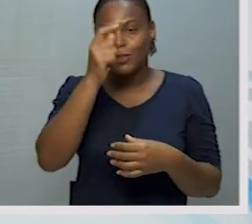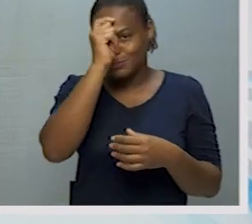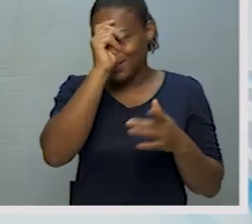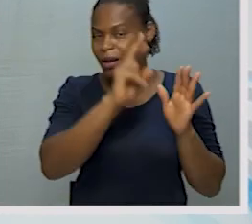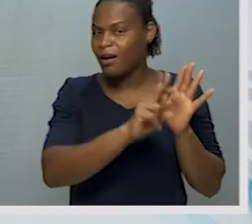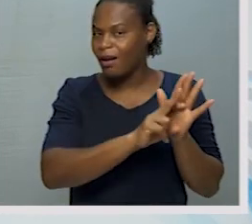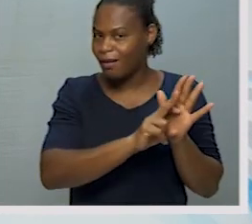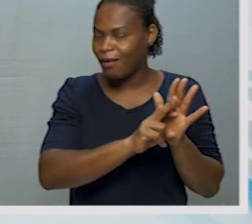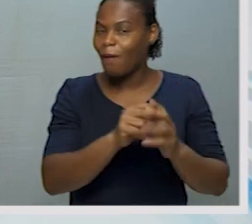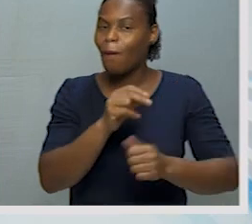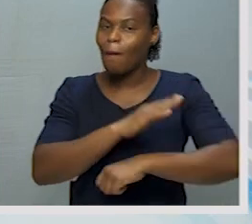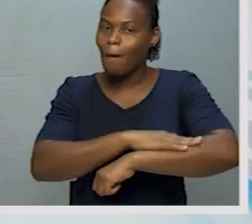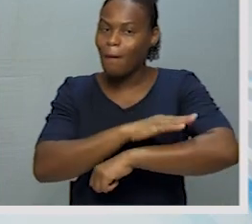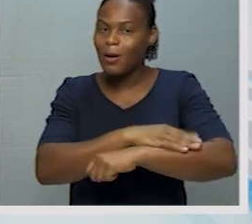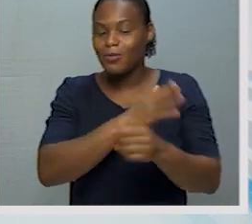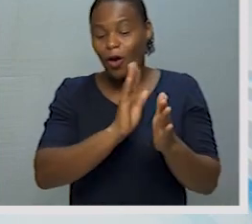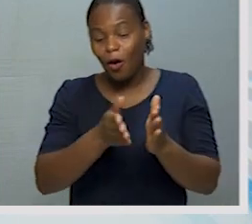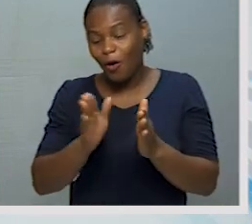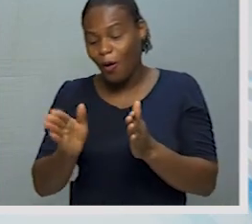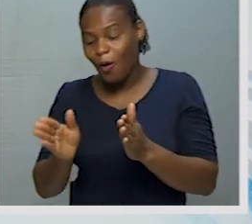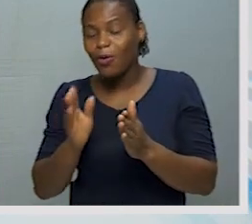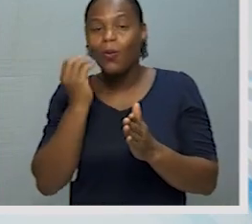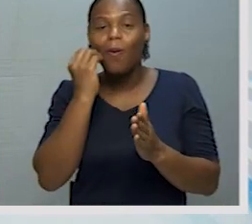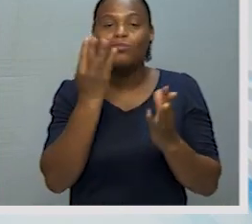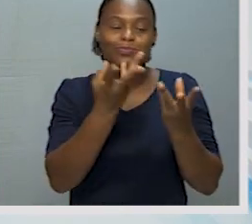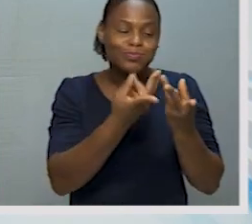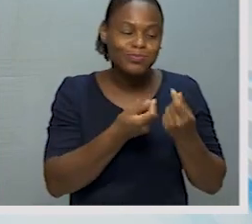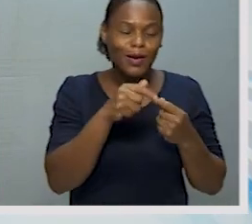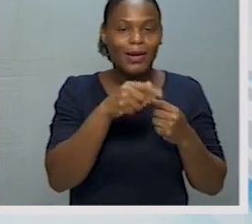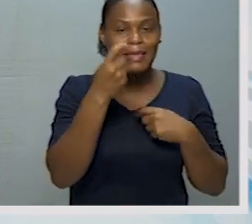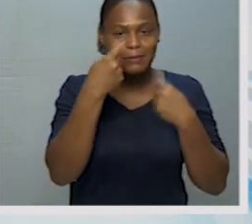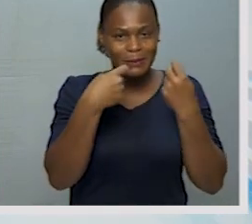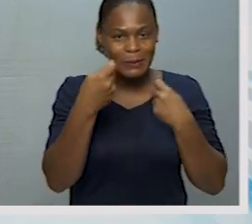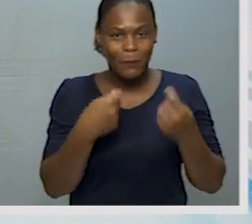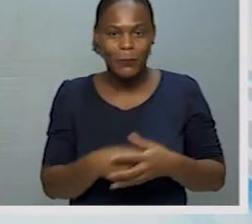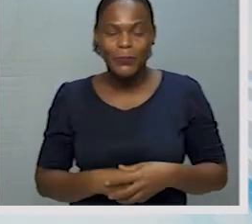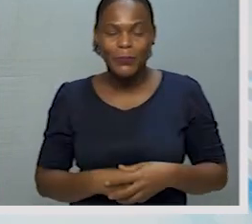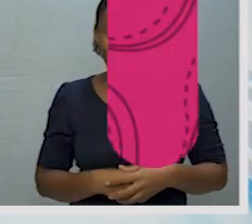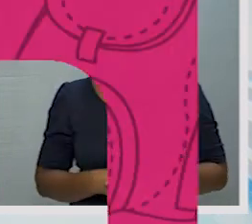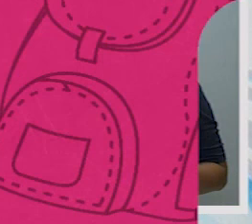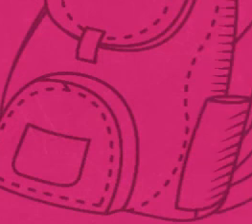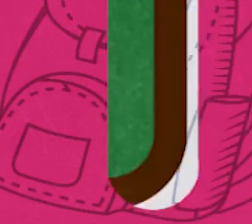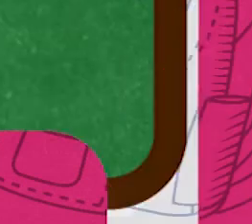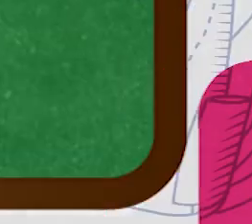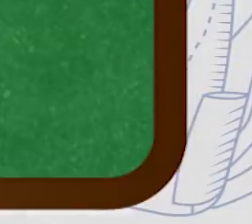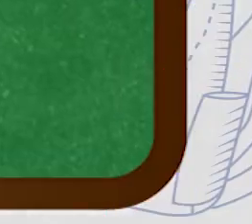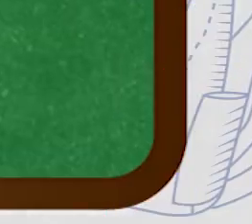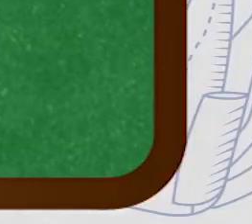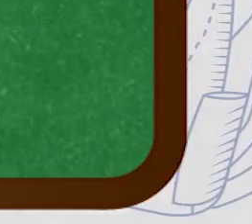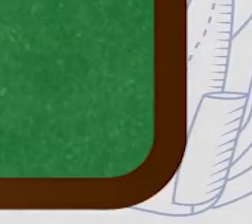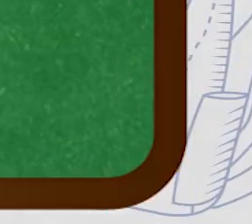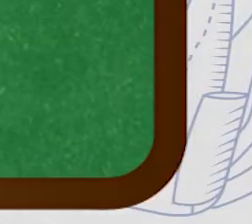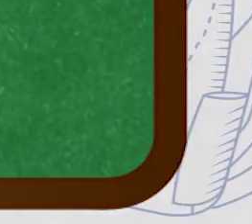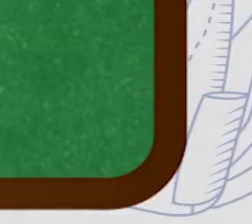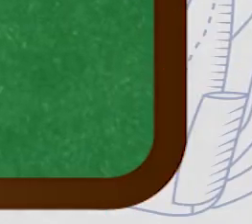as regras, obedecer à ordem de resolução das expressões. Por